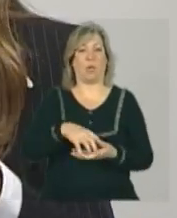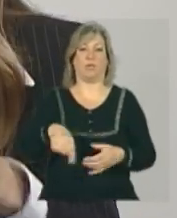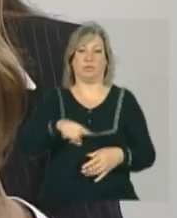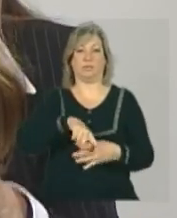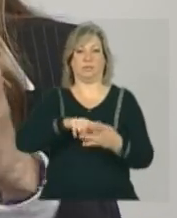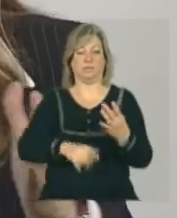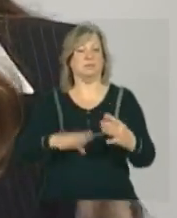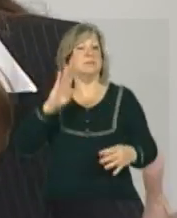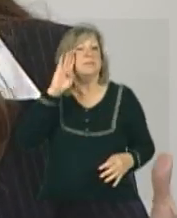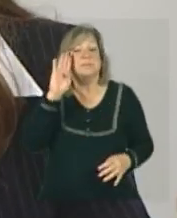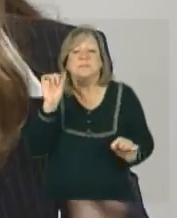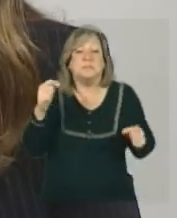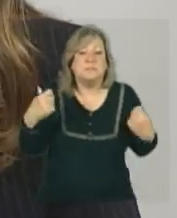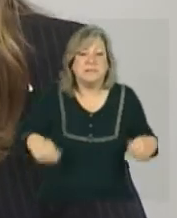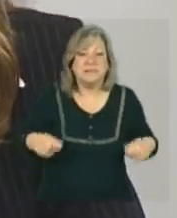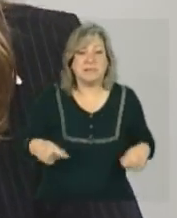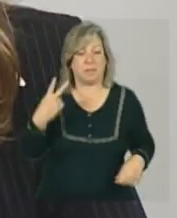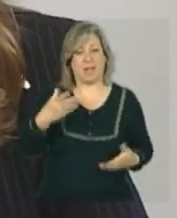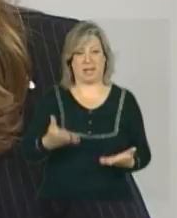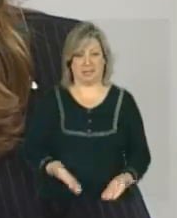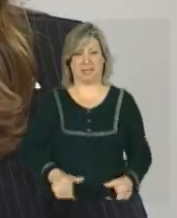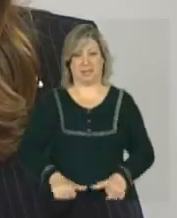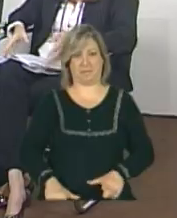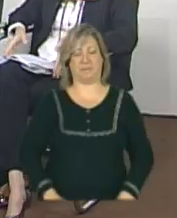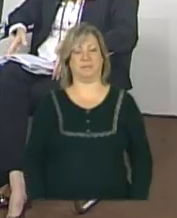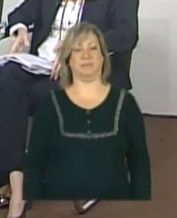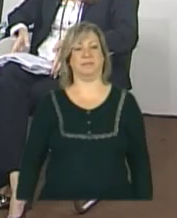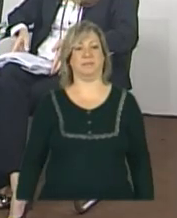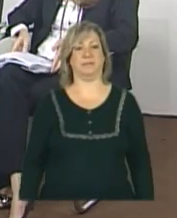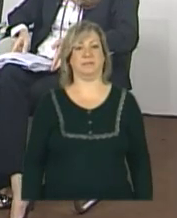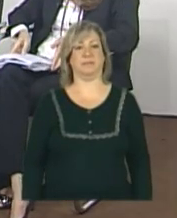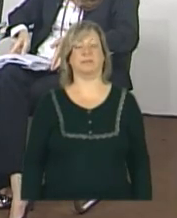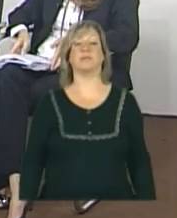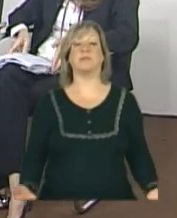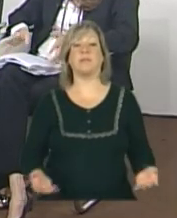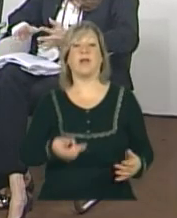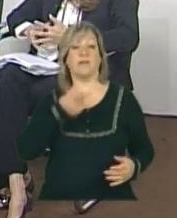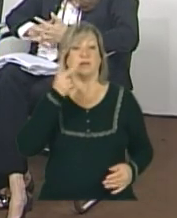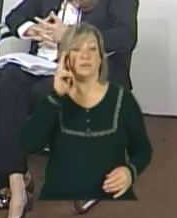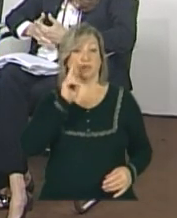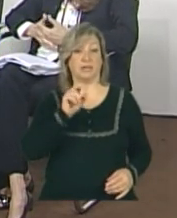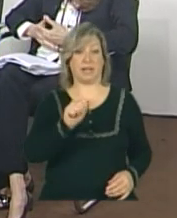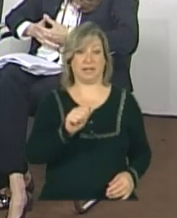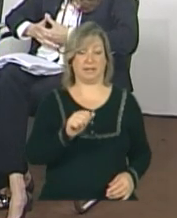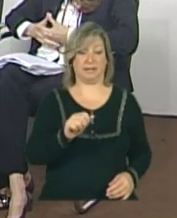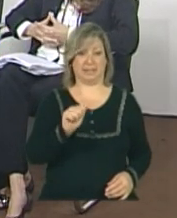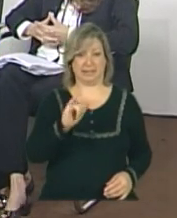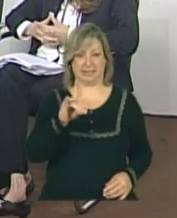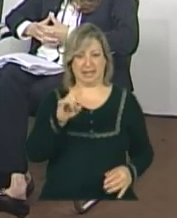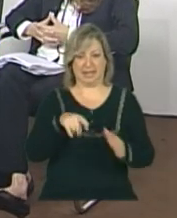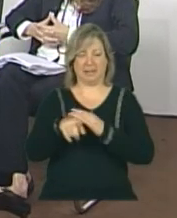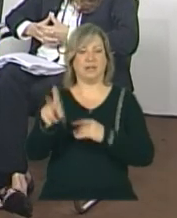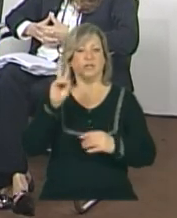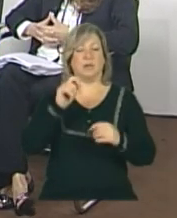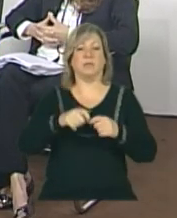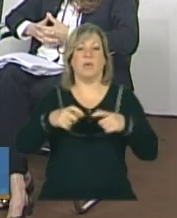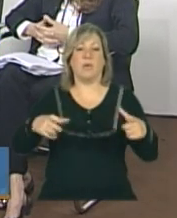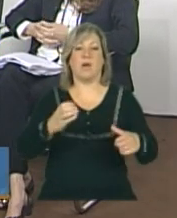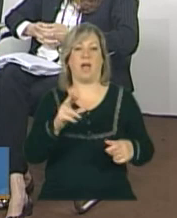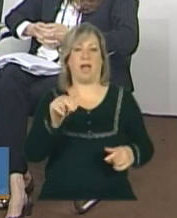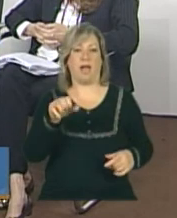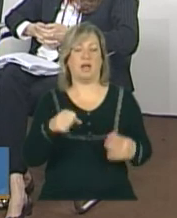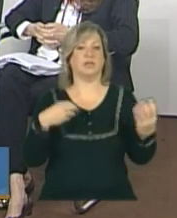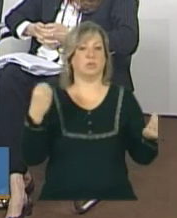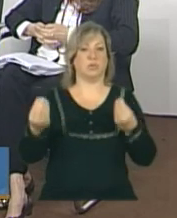equipe mínima necessária para isso. Bom, a gente está falando então sobre uma expansão desses CRAS, a expansão dessas